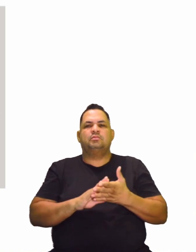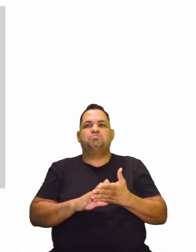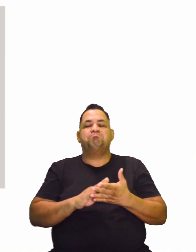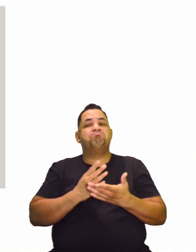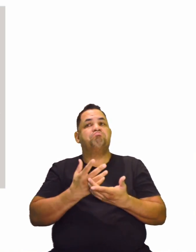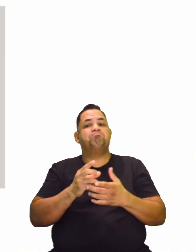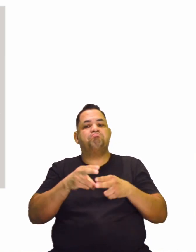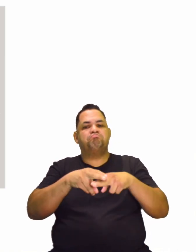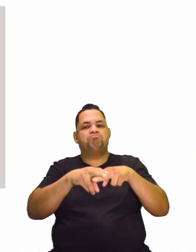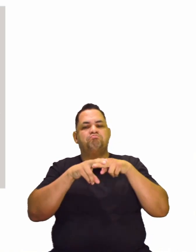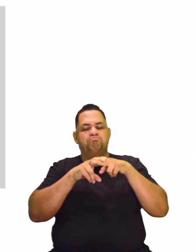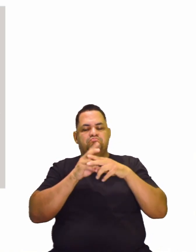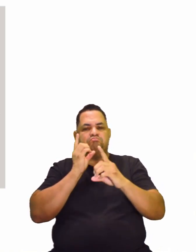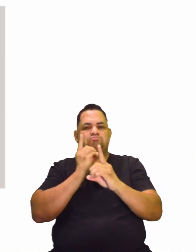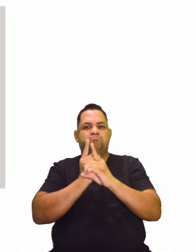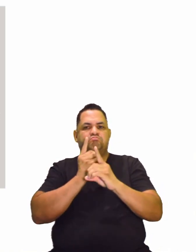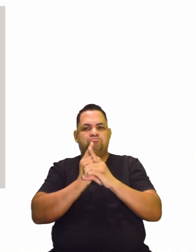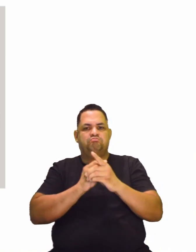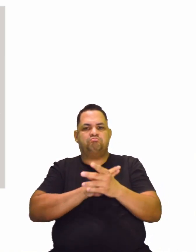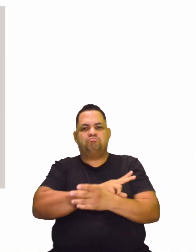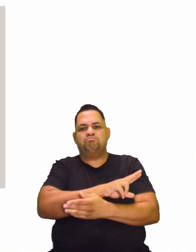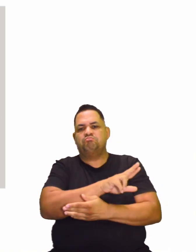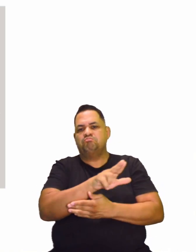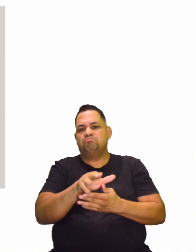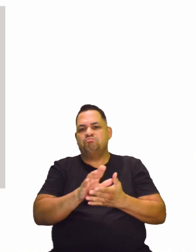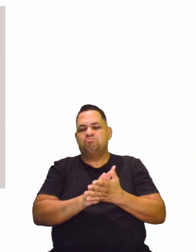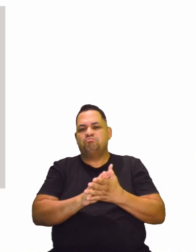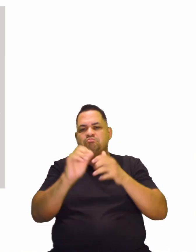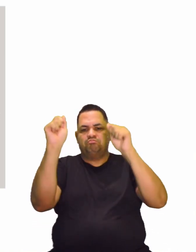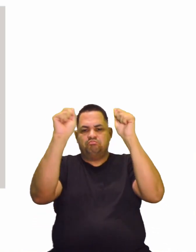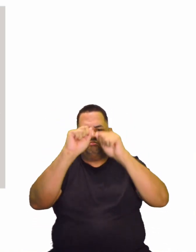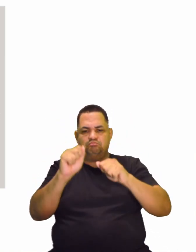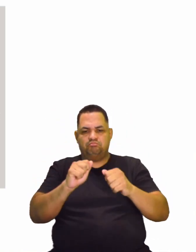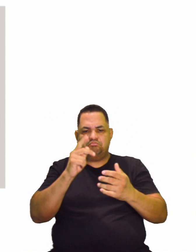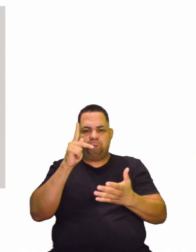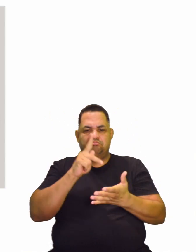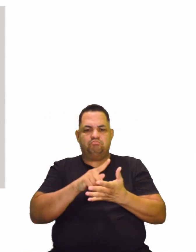em alguns museus as esculturas reais, porém muitas foram